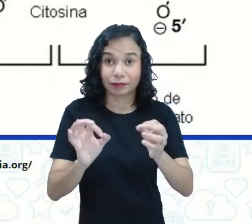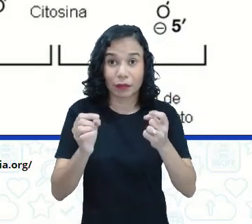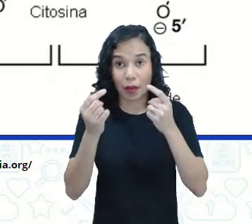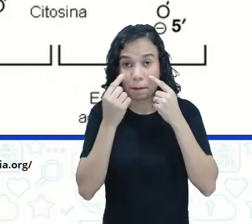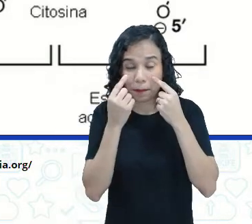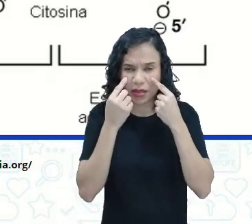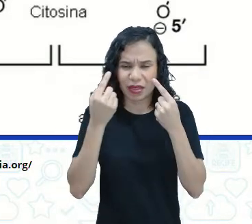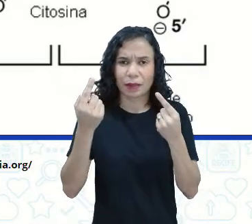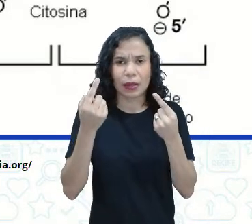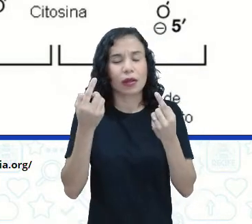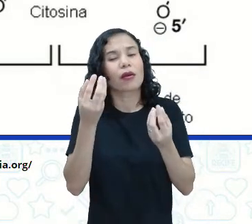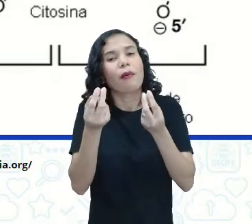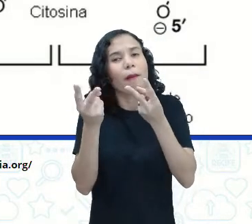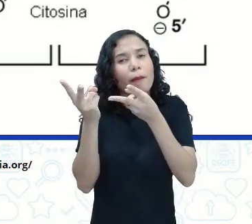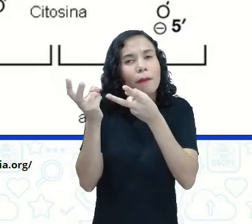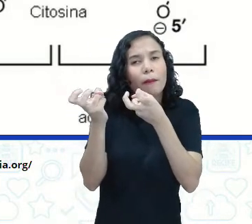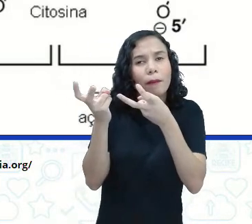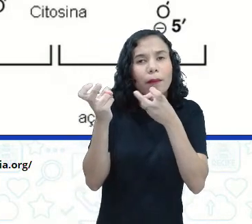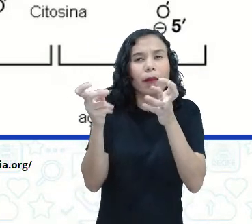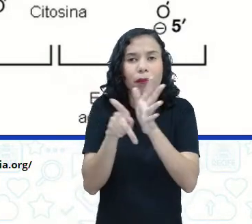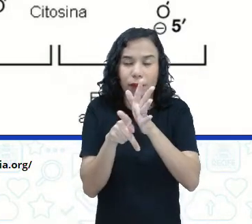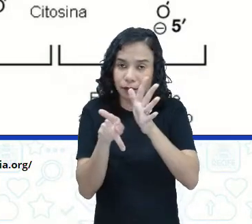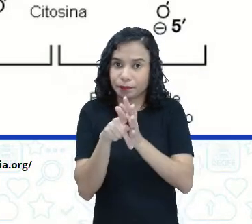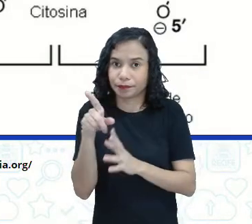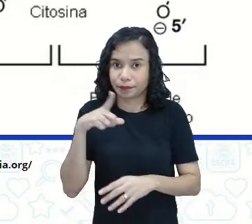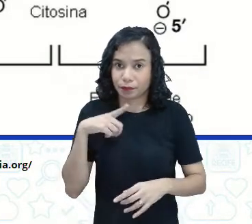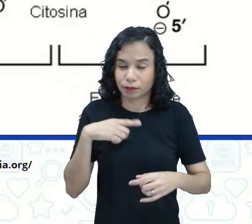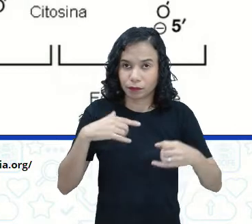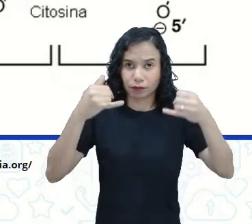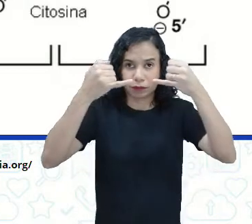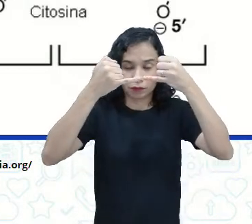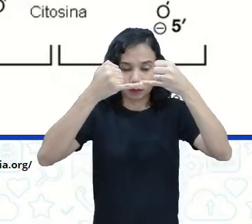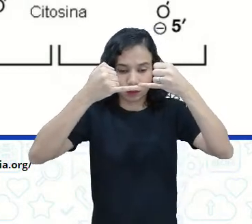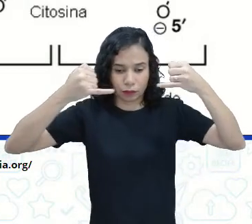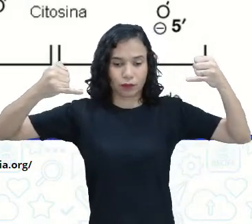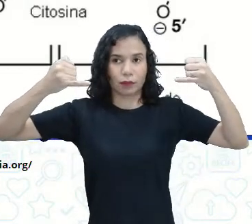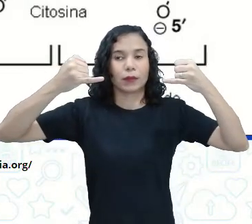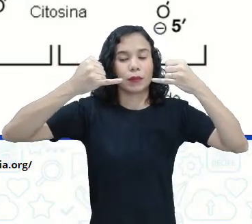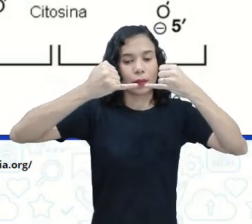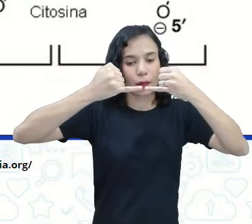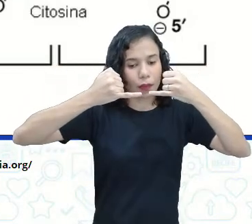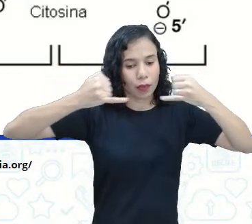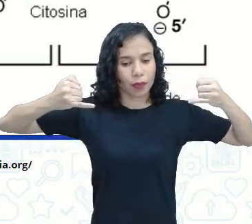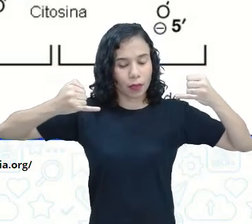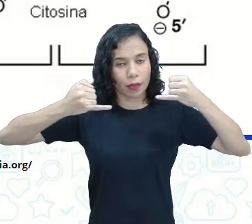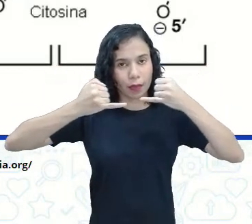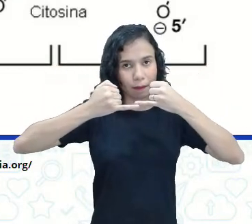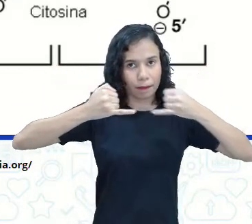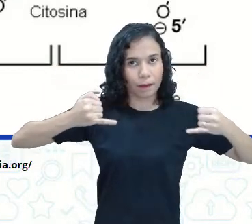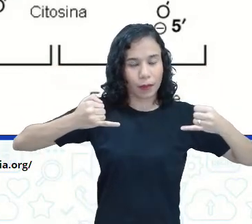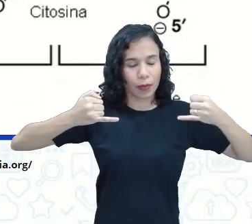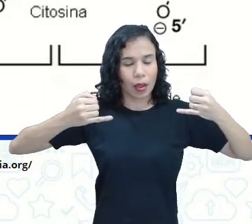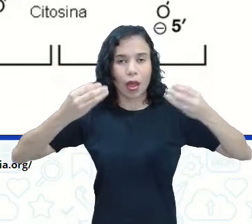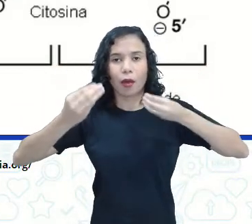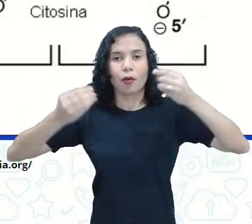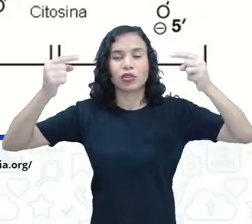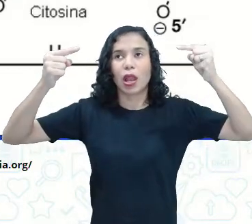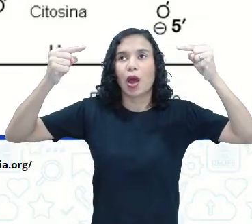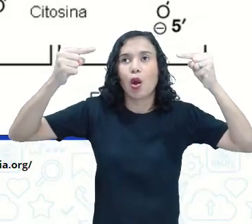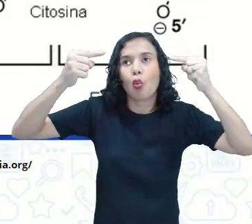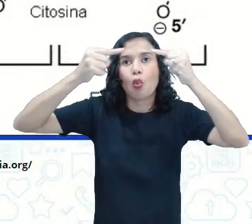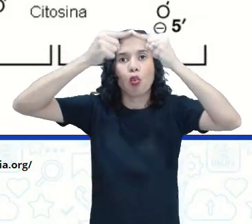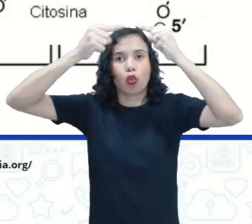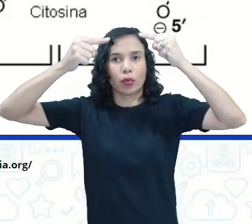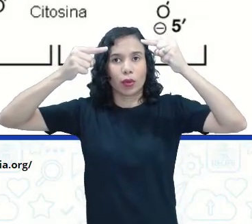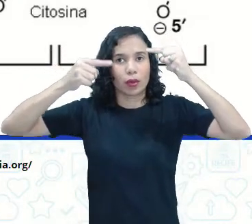uma das extremidades da fitinha que tem aí, mostrando a base, ela vai complementar a outra. Veja